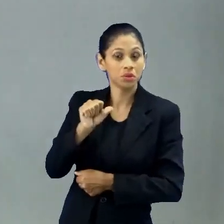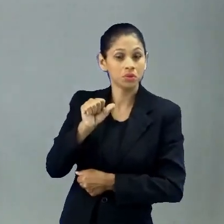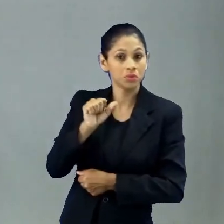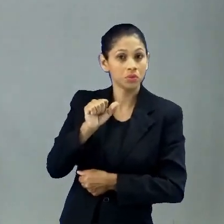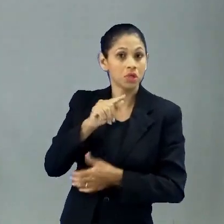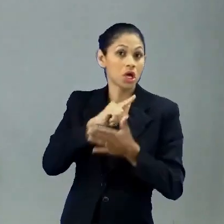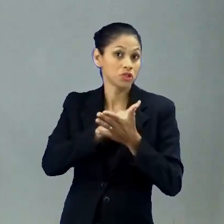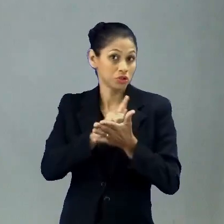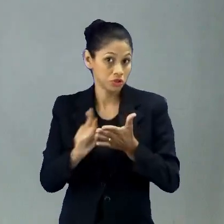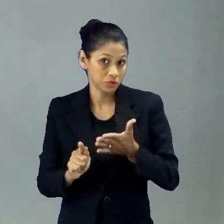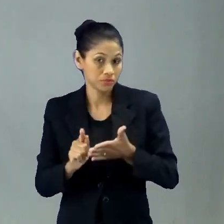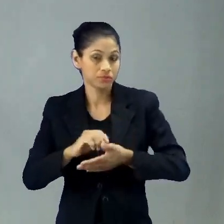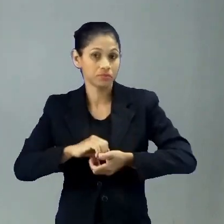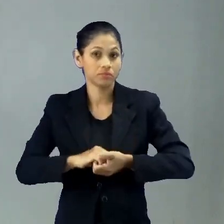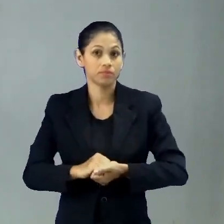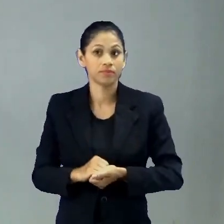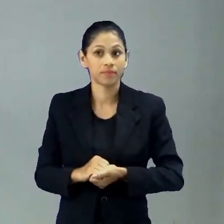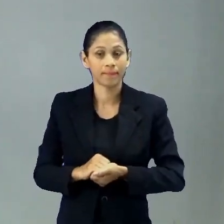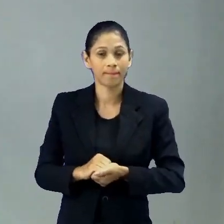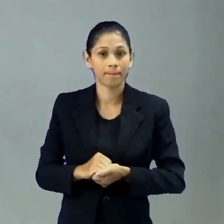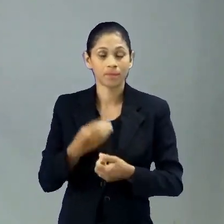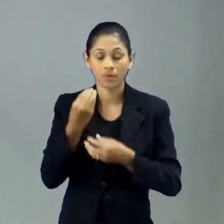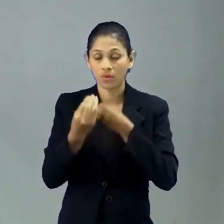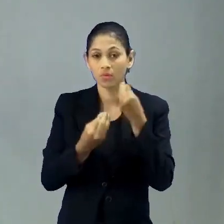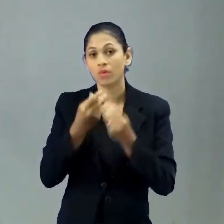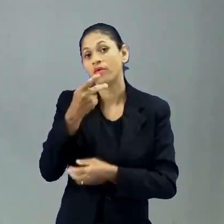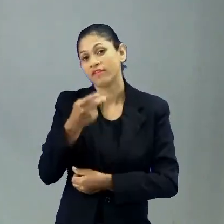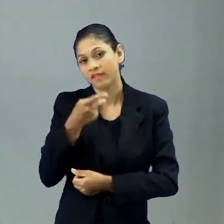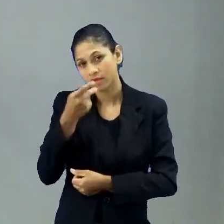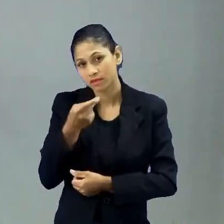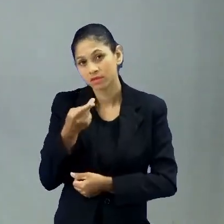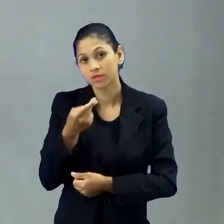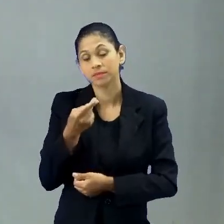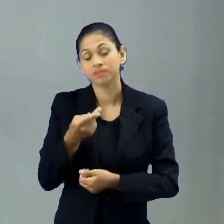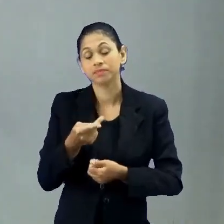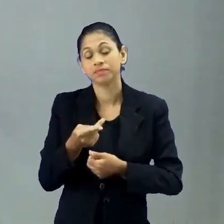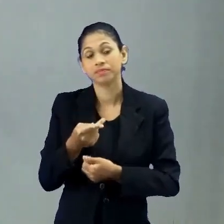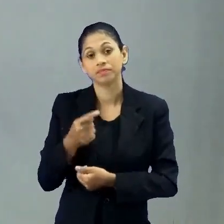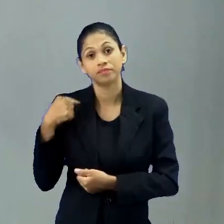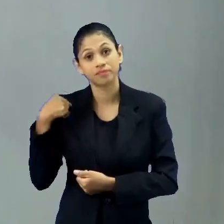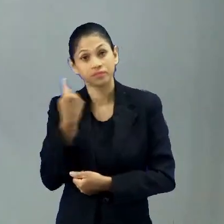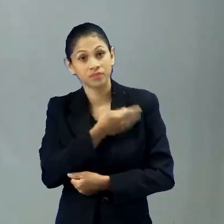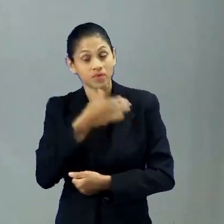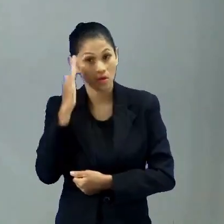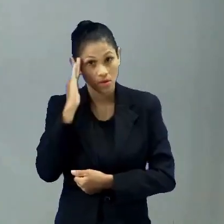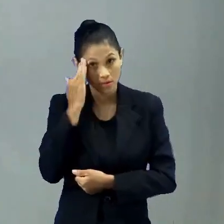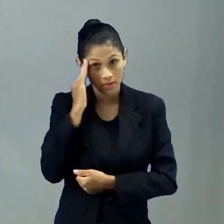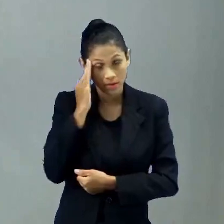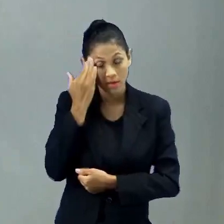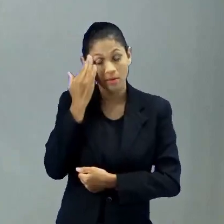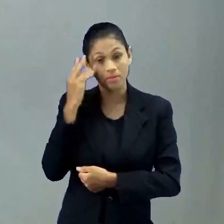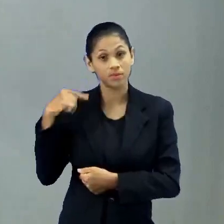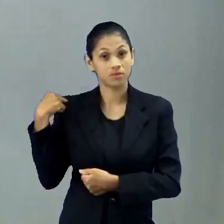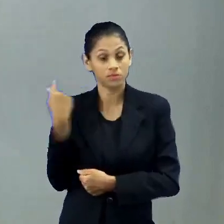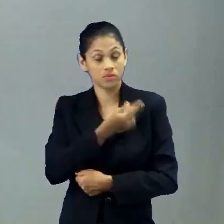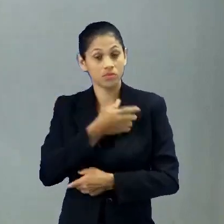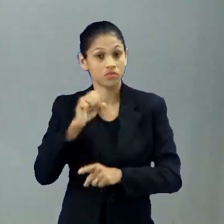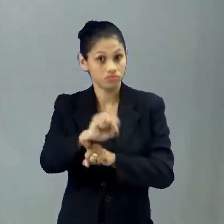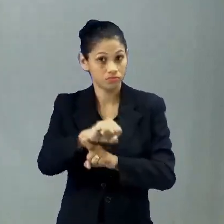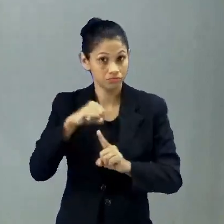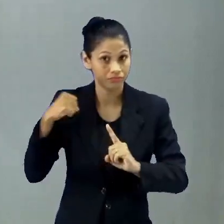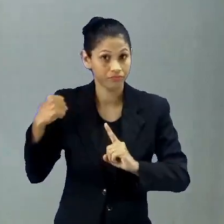mim. Então percebam, como eu disse agora há pouco, nós sabemos que na nossa dinâmica social, nós